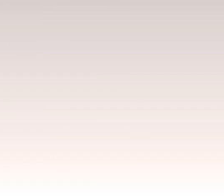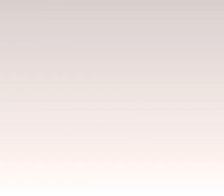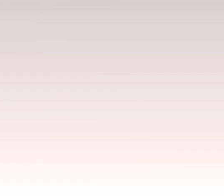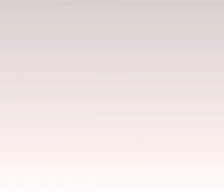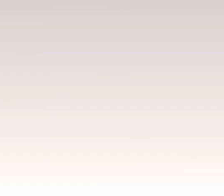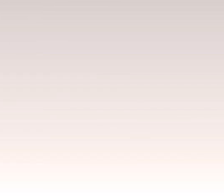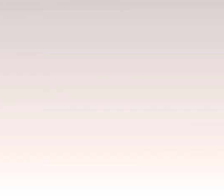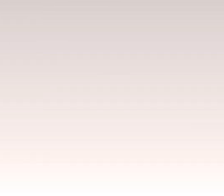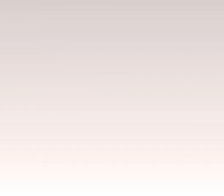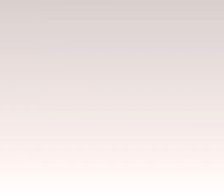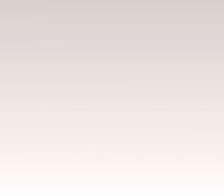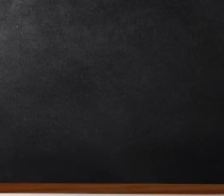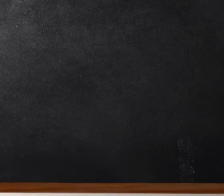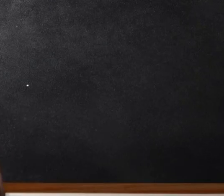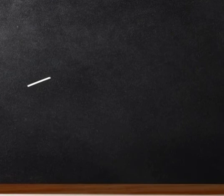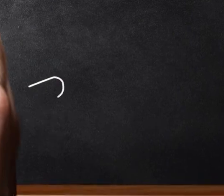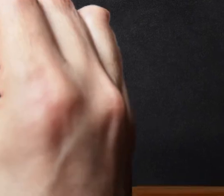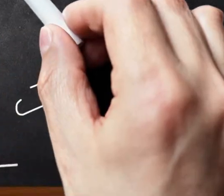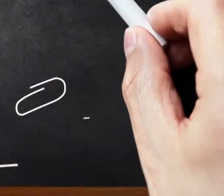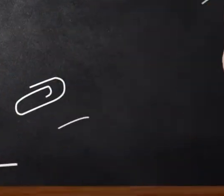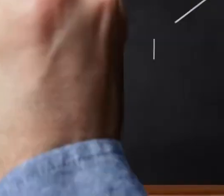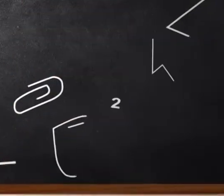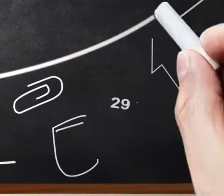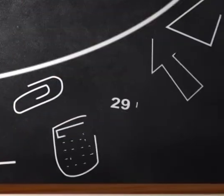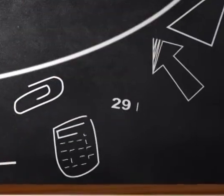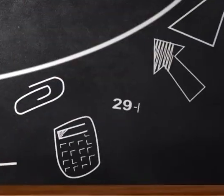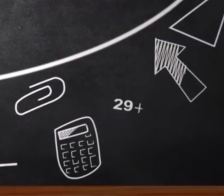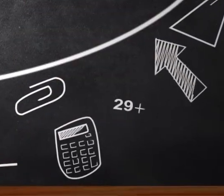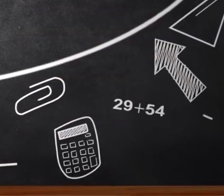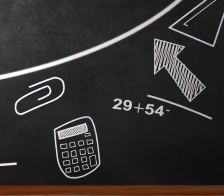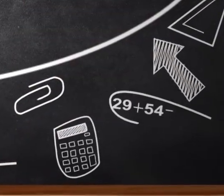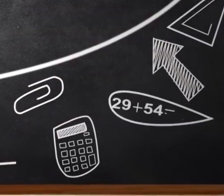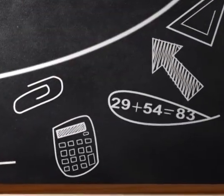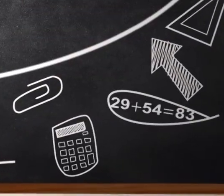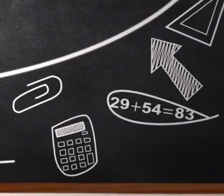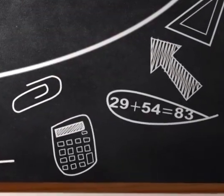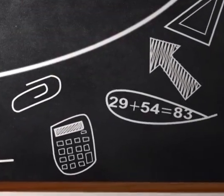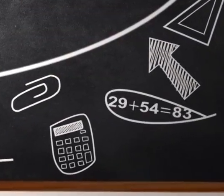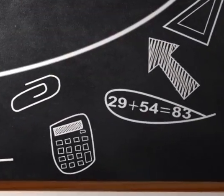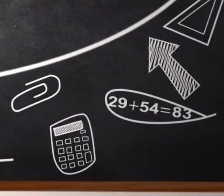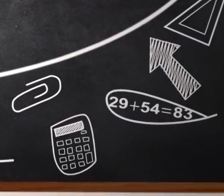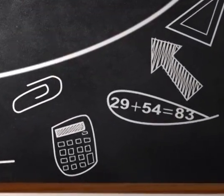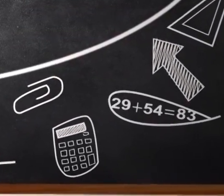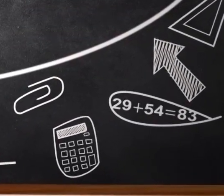E aí E aí E aí